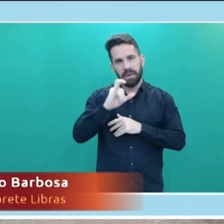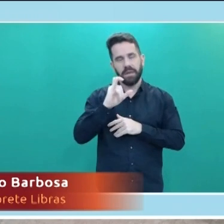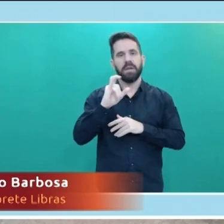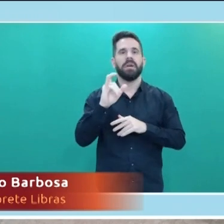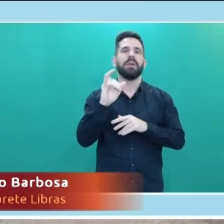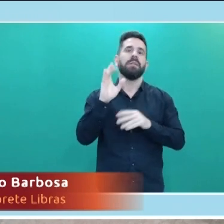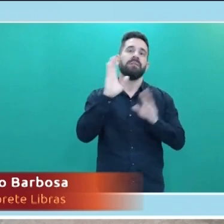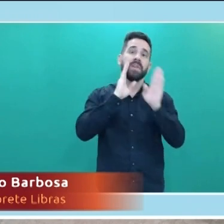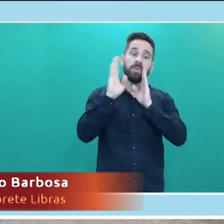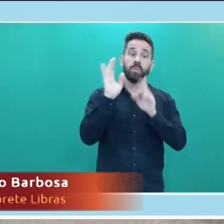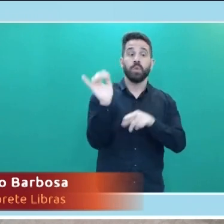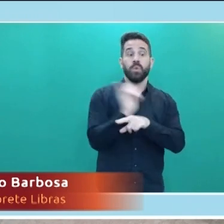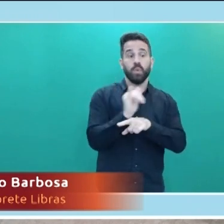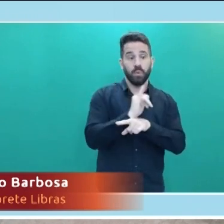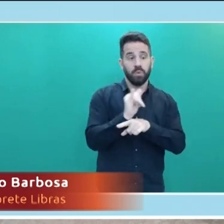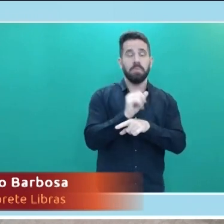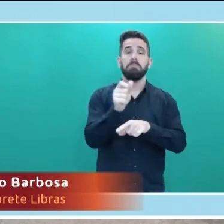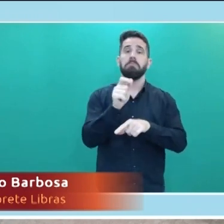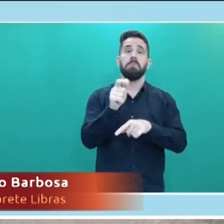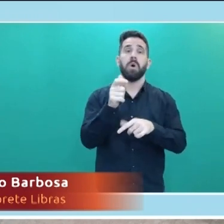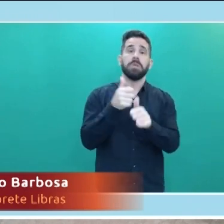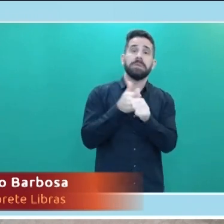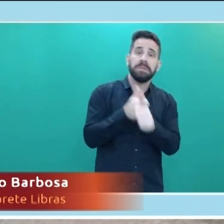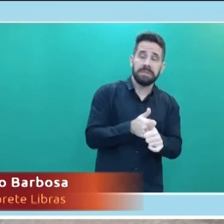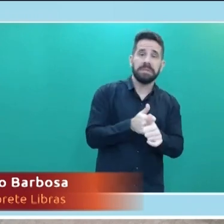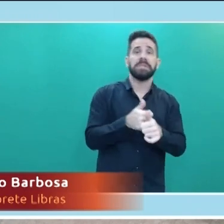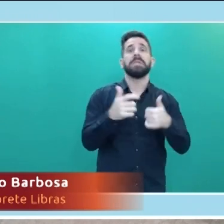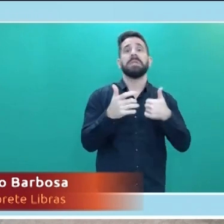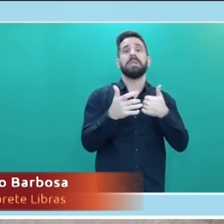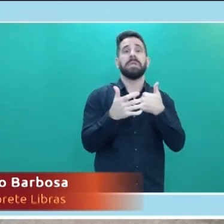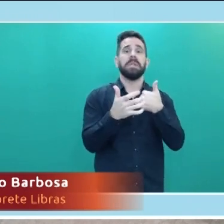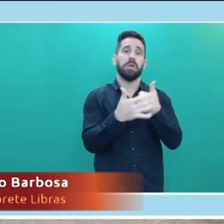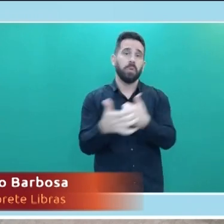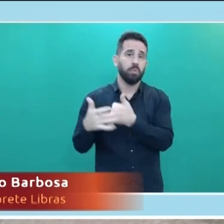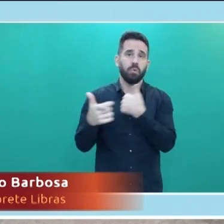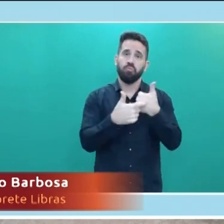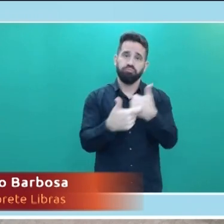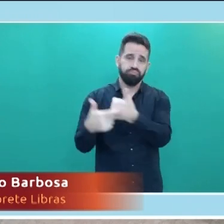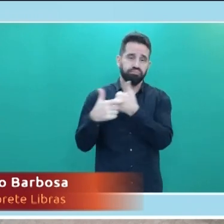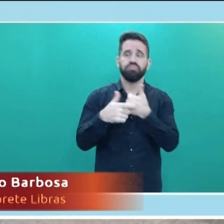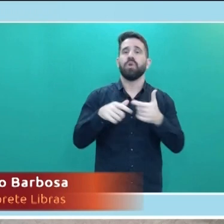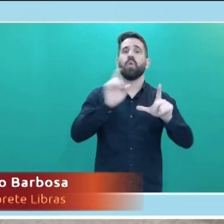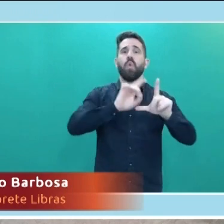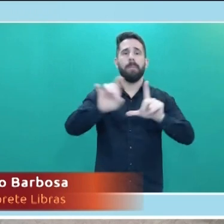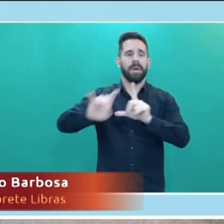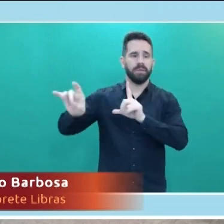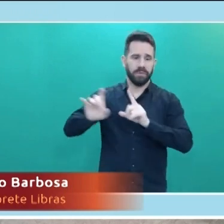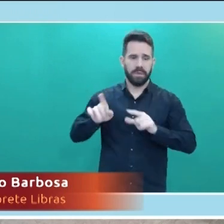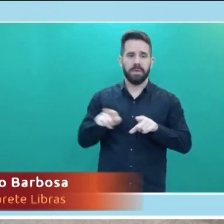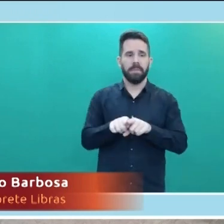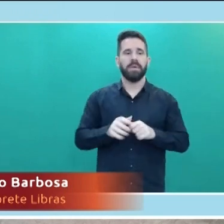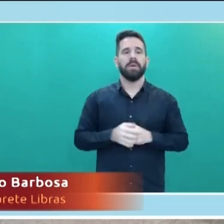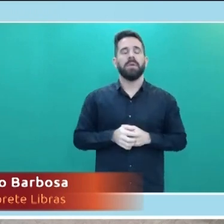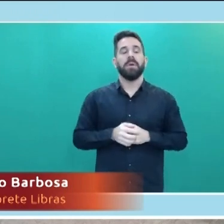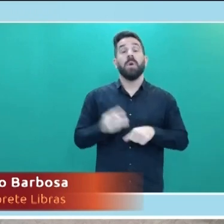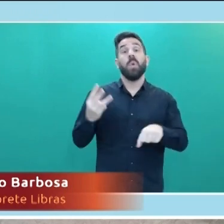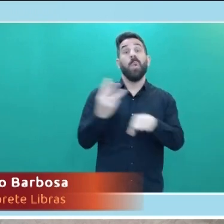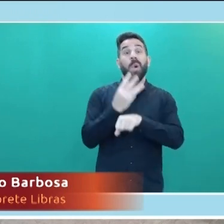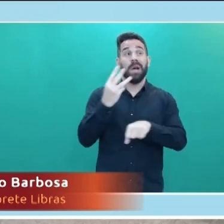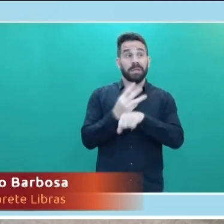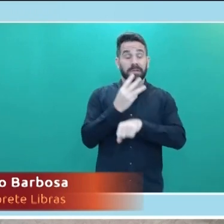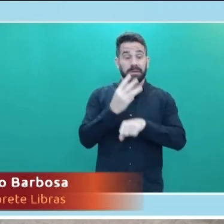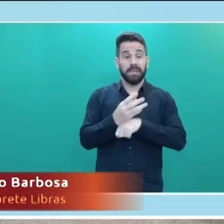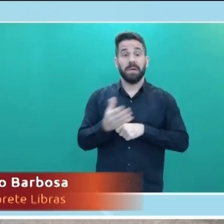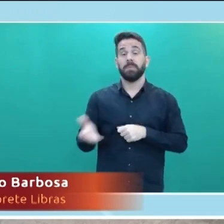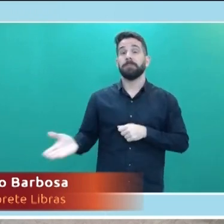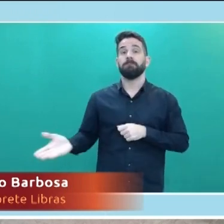nosso conteúdo e nos ajudar a fazer o jornalismo da TV UFG. Além disso, a gente tem um WhatsApp, o número é facinho, vai aparecer aqui na tela também, se você quiser tirar uma